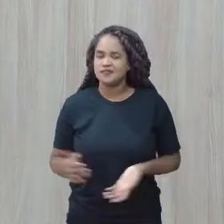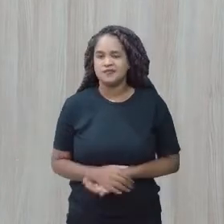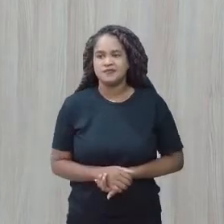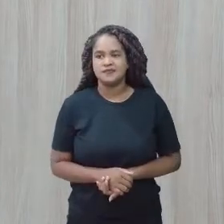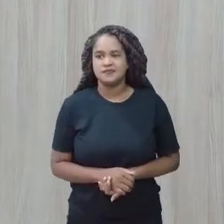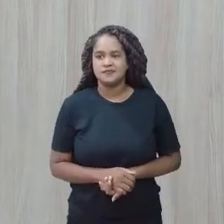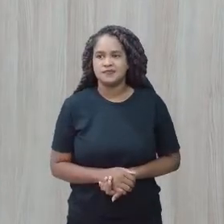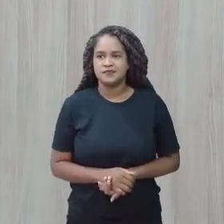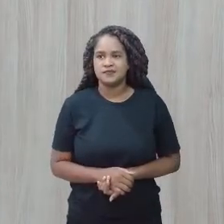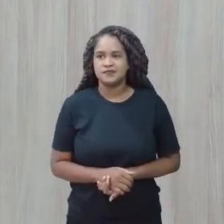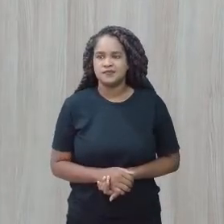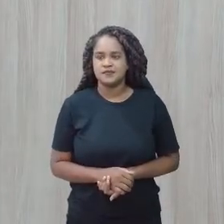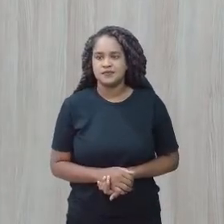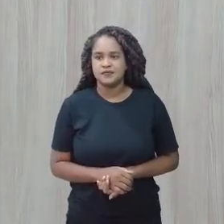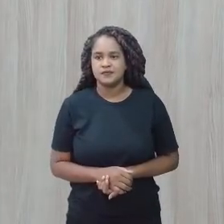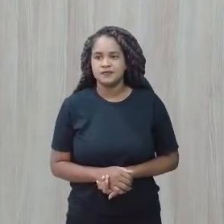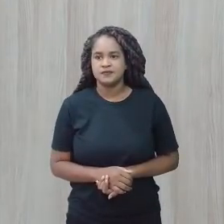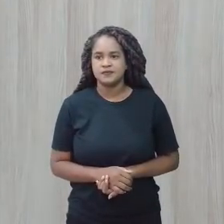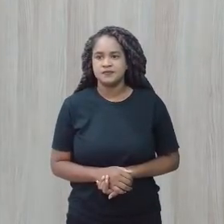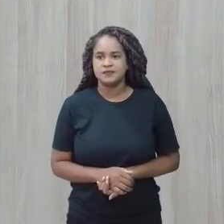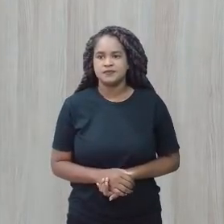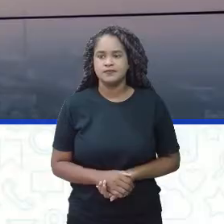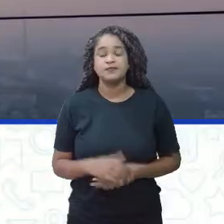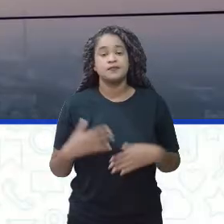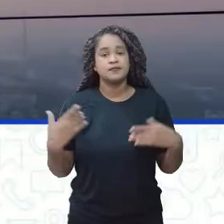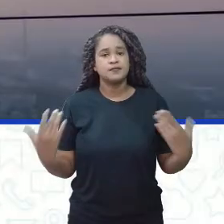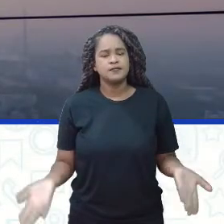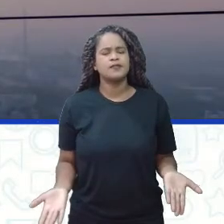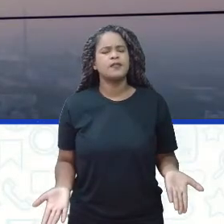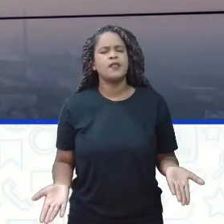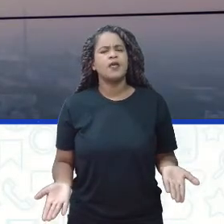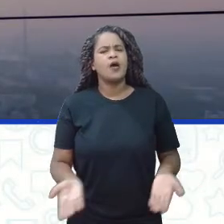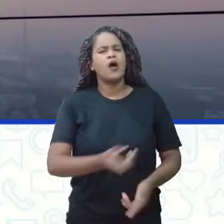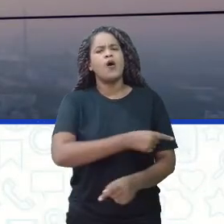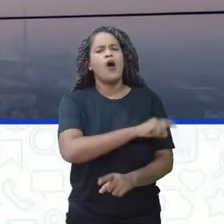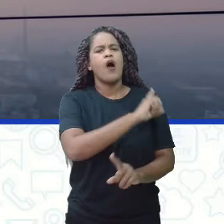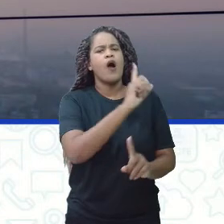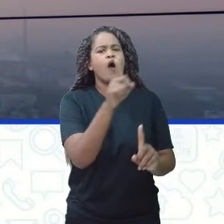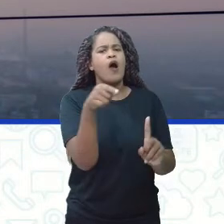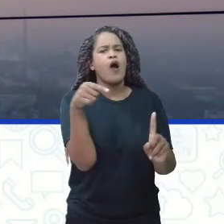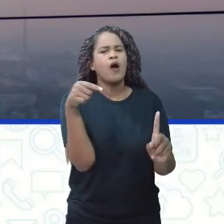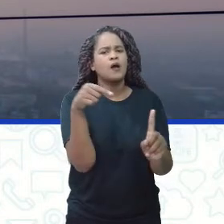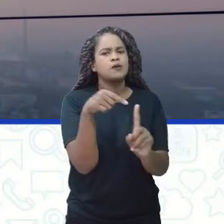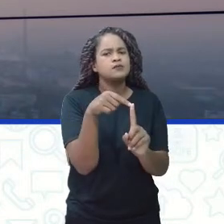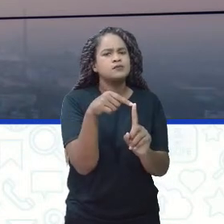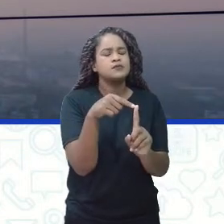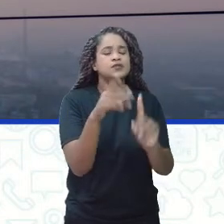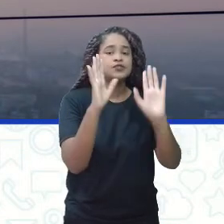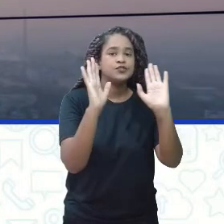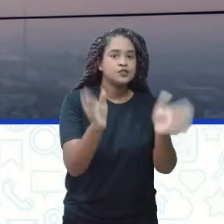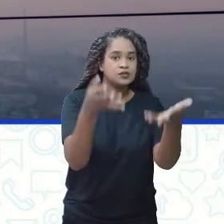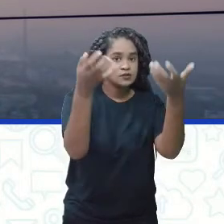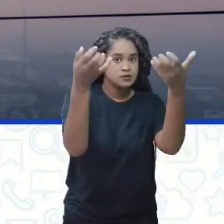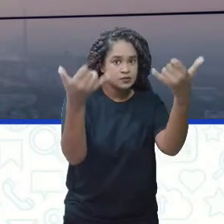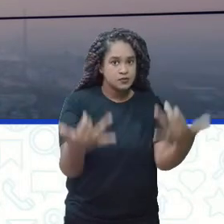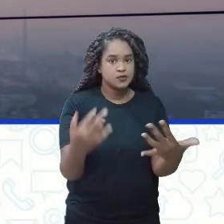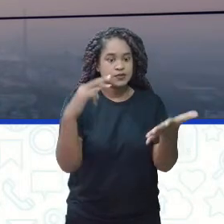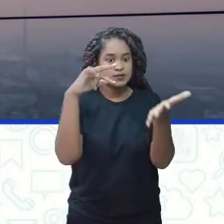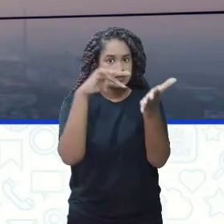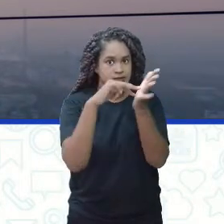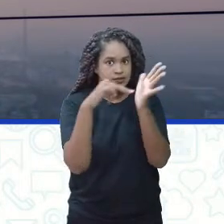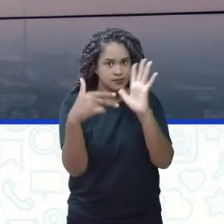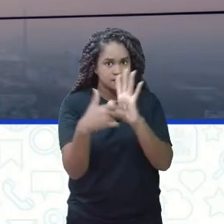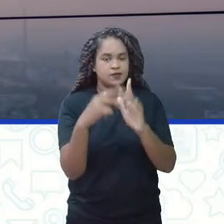vivenciado. Vamos embora. E aí, qual é o objetivo, né? A gente falou sobre a definição, que é